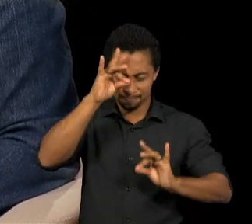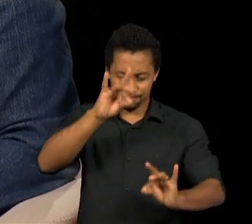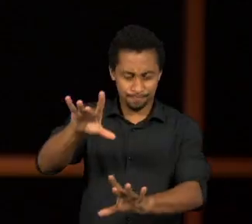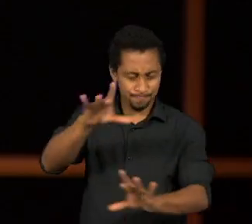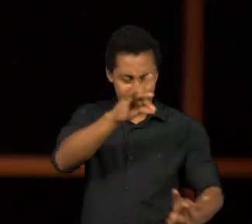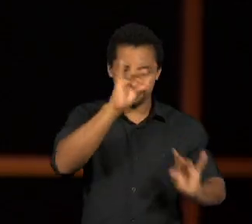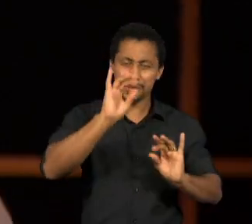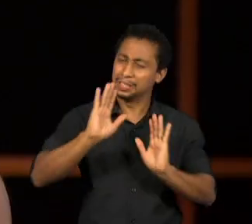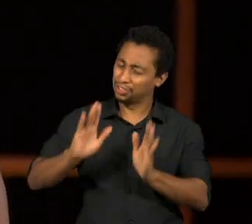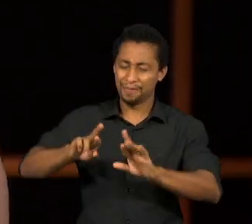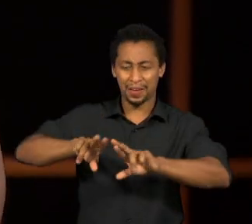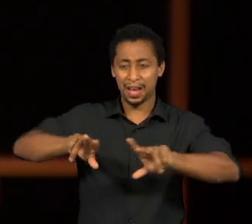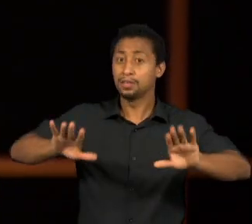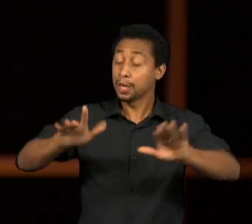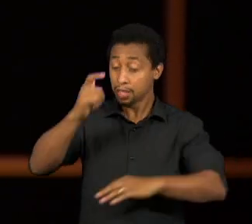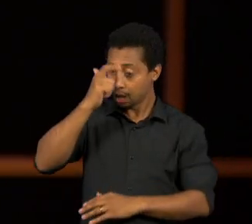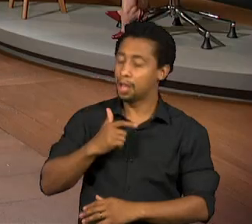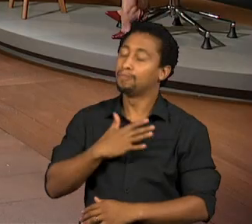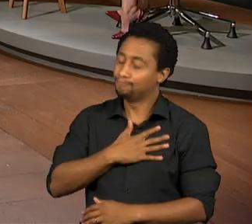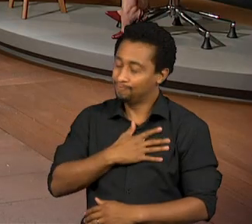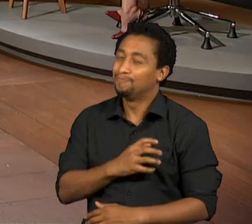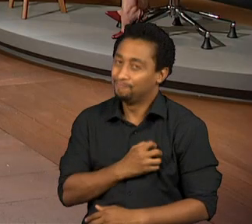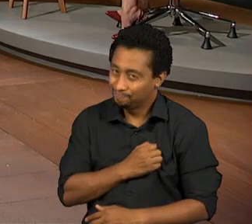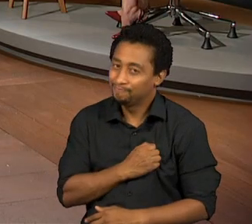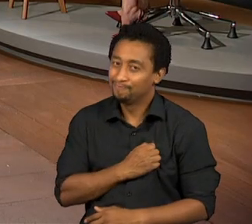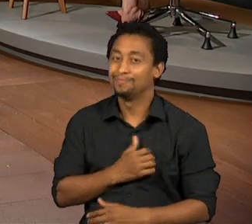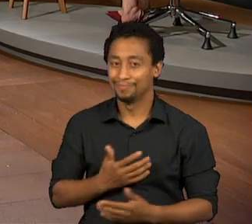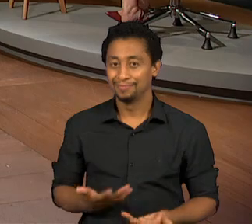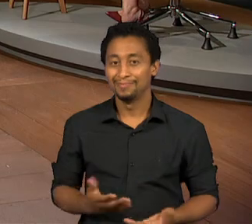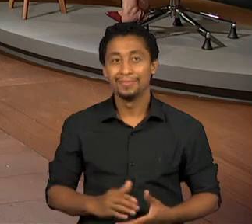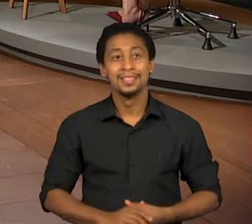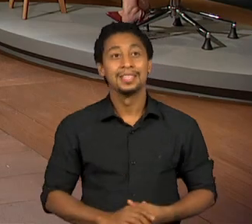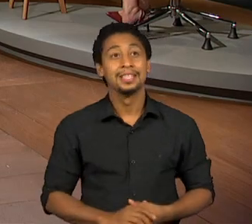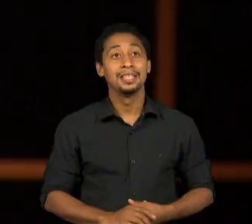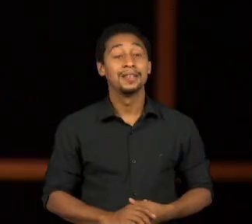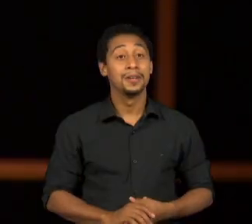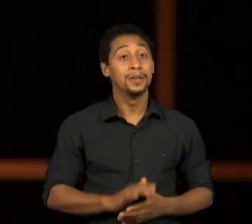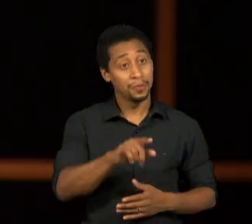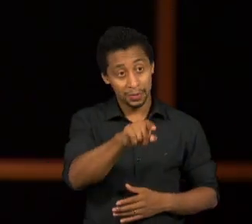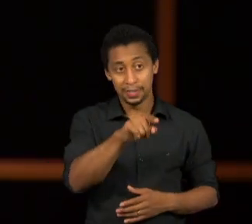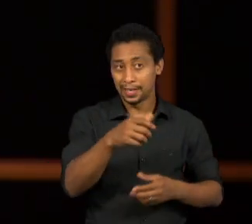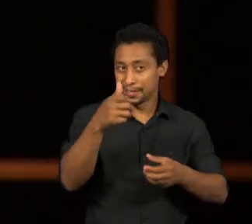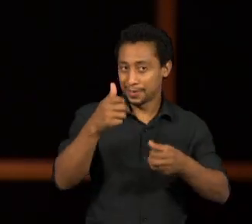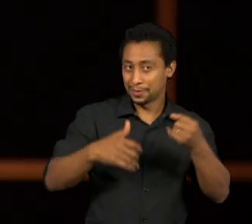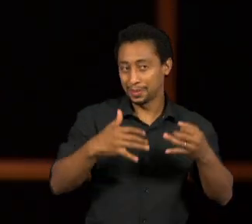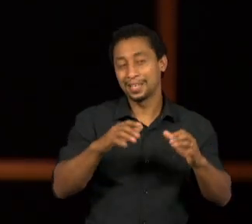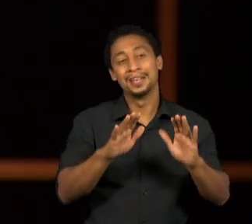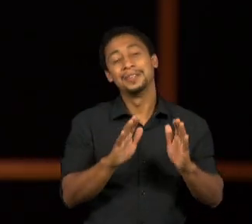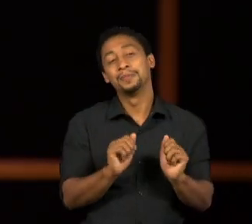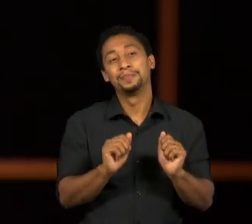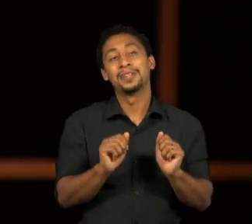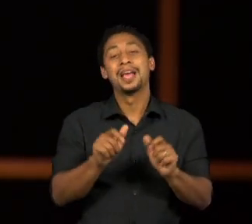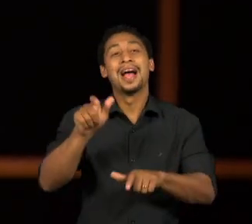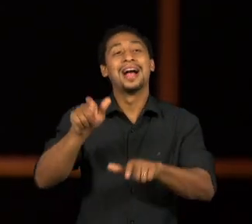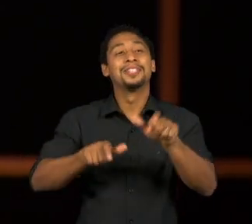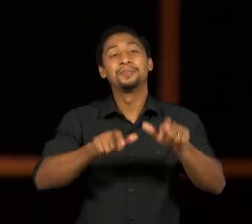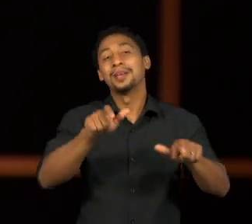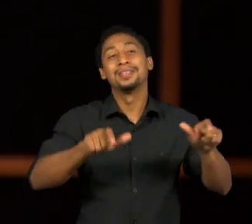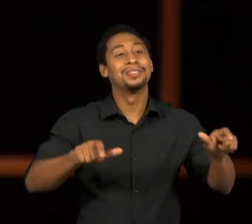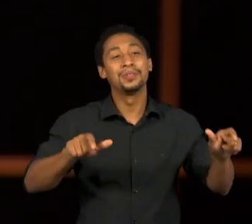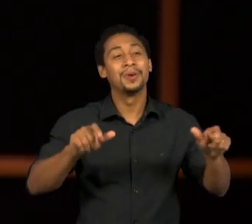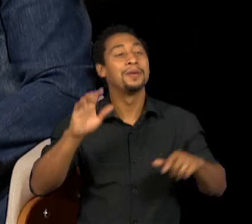bem. Maiara, e falando em Célia Helena, você contou para a gente, né, nos bastidores que tem muita gente que acha que você